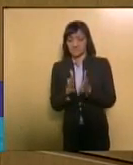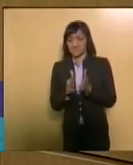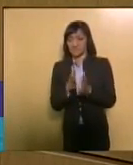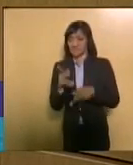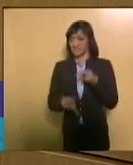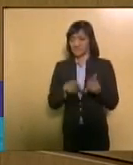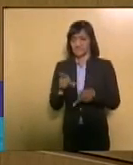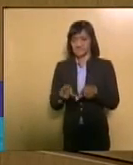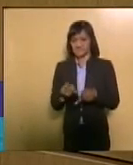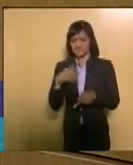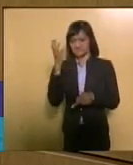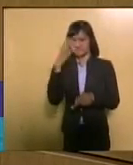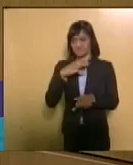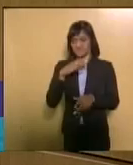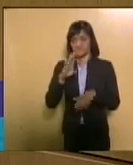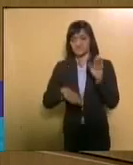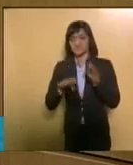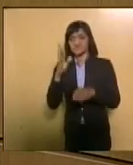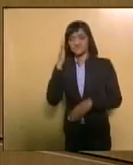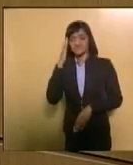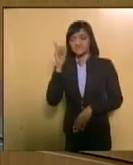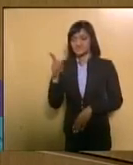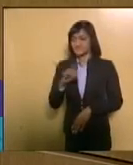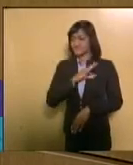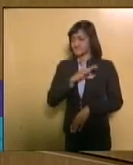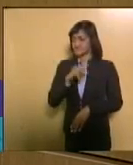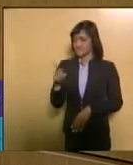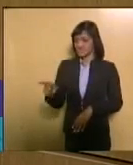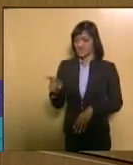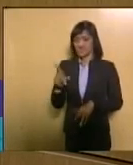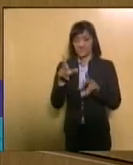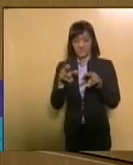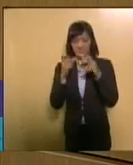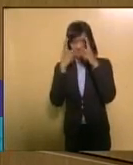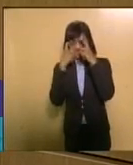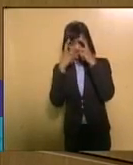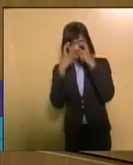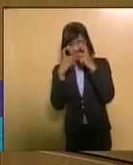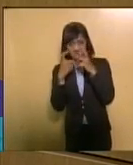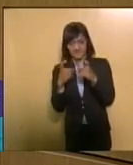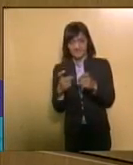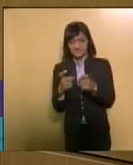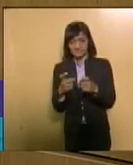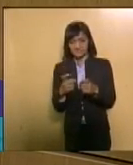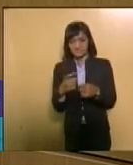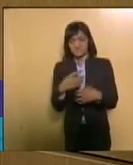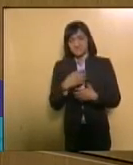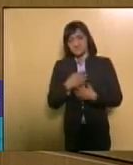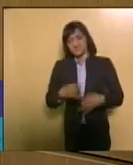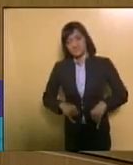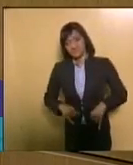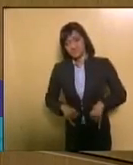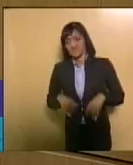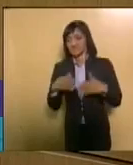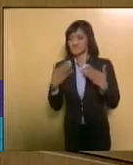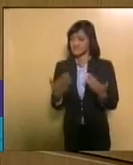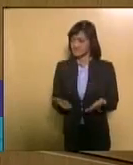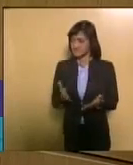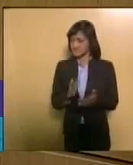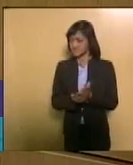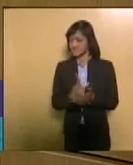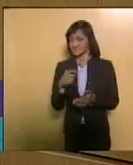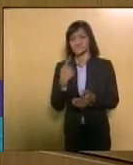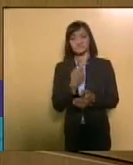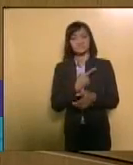população entende muitas vezes o policial como aquele ser violento que que que vai machucá-lo então é isso a gente